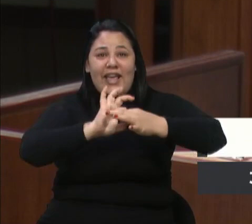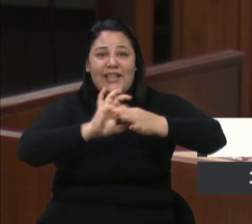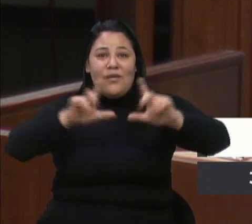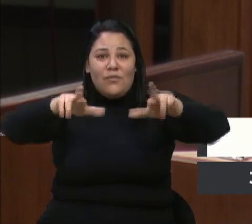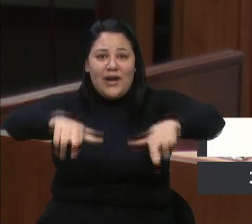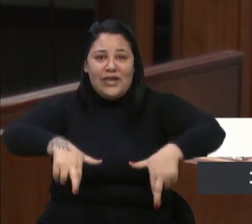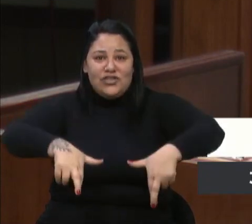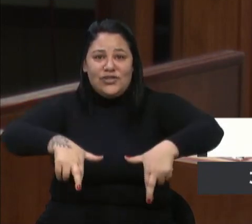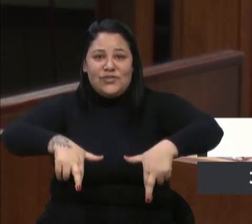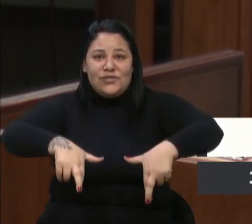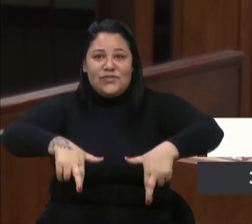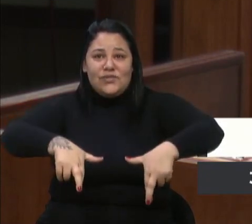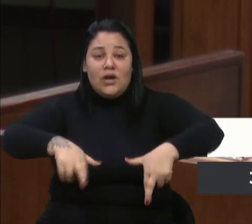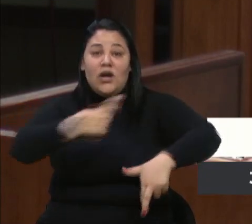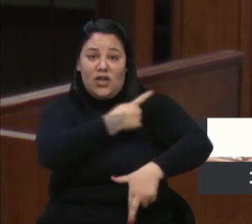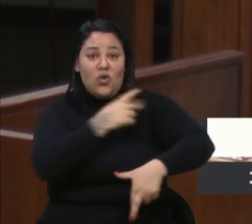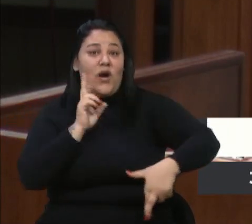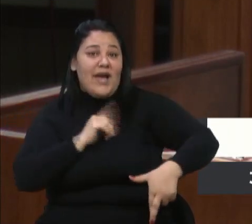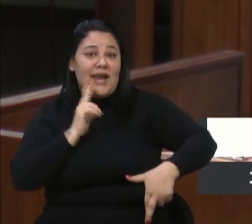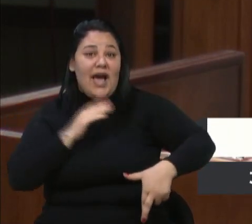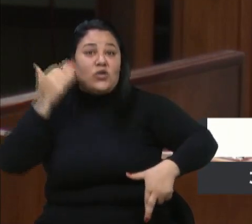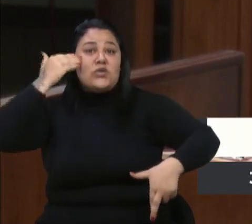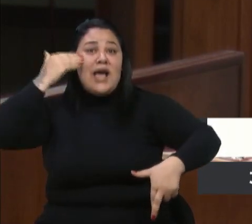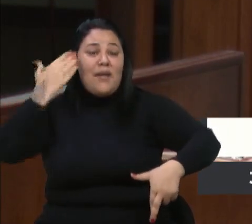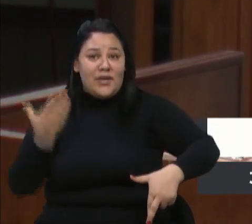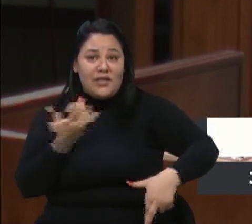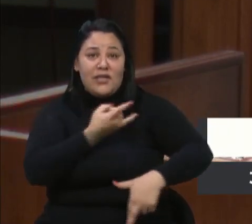nobre colega Renato sabe. Inclusive, na última